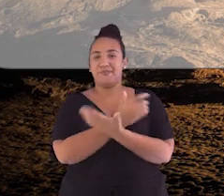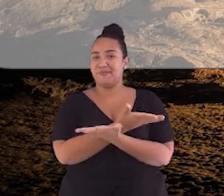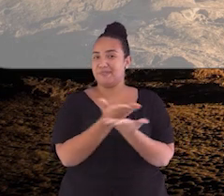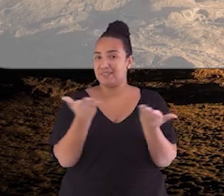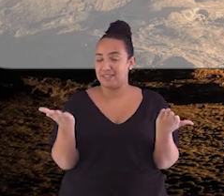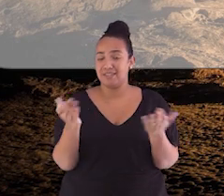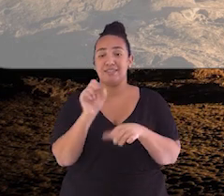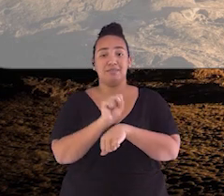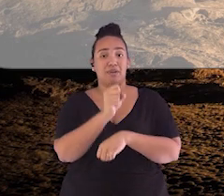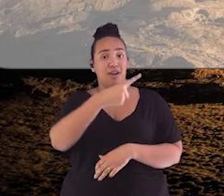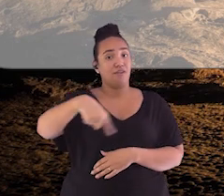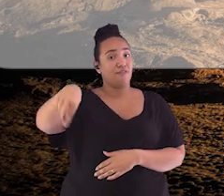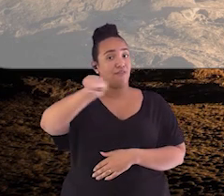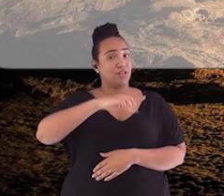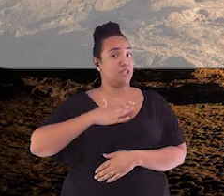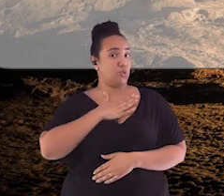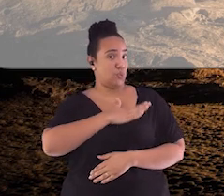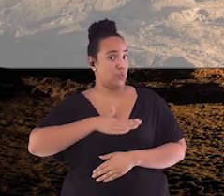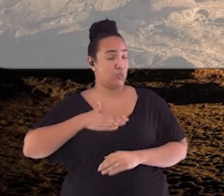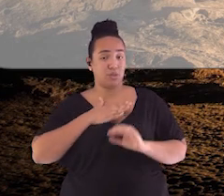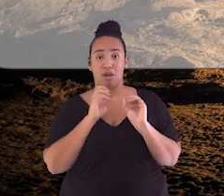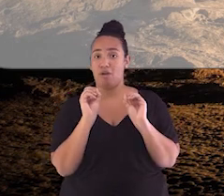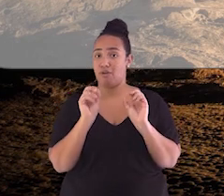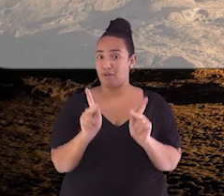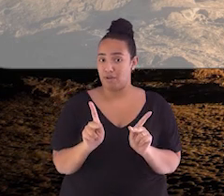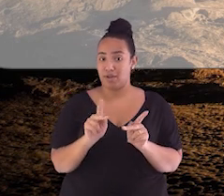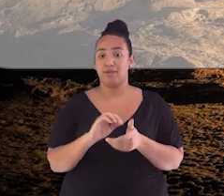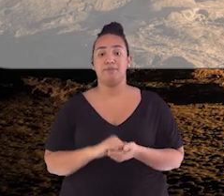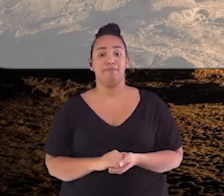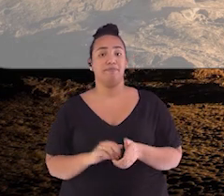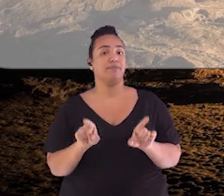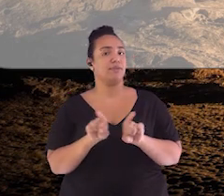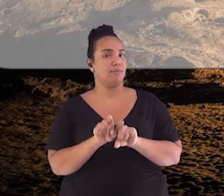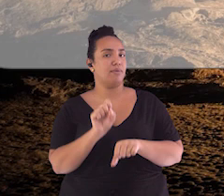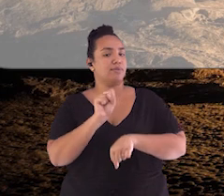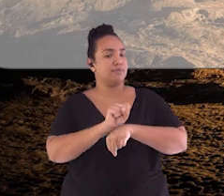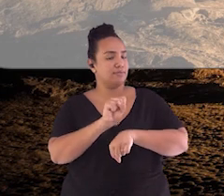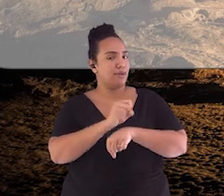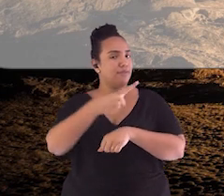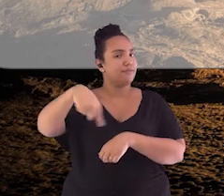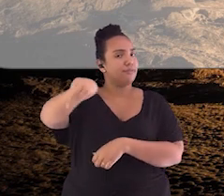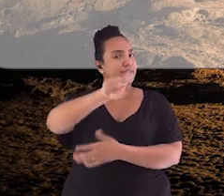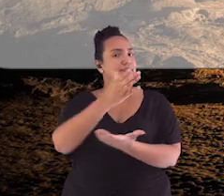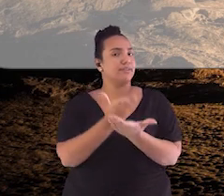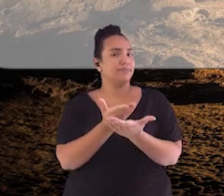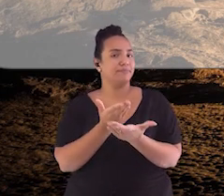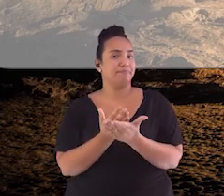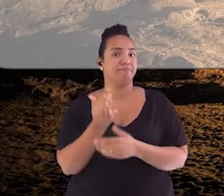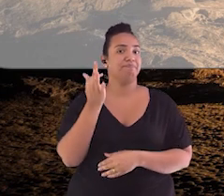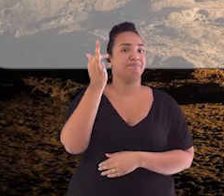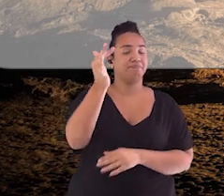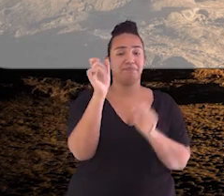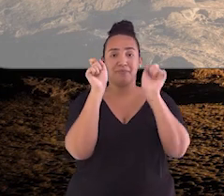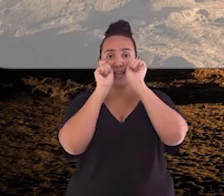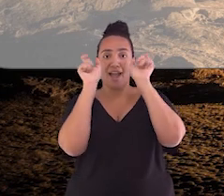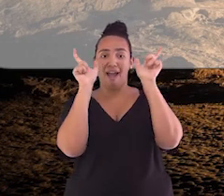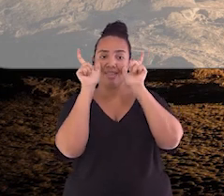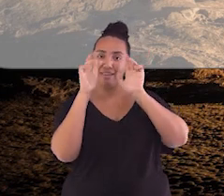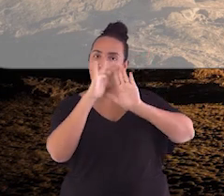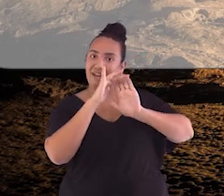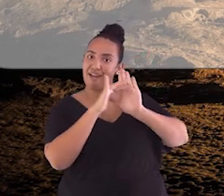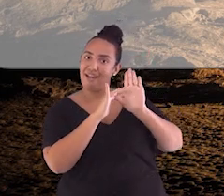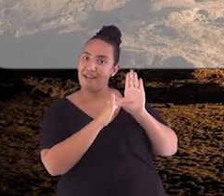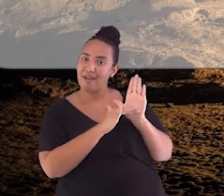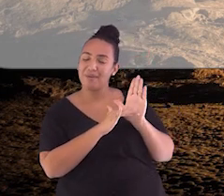espero que vocês tenham gostado, tá? E espere a gente nas próximas aulas também. Fiquem atentos à nossa